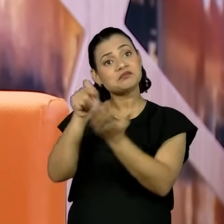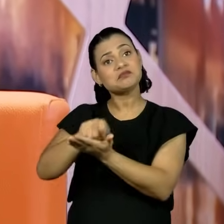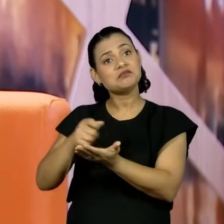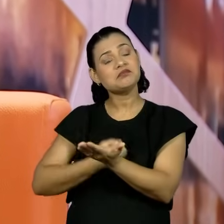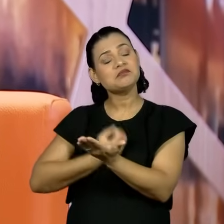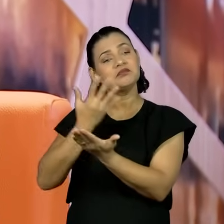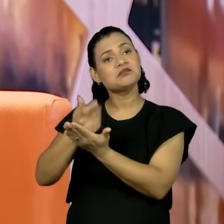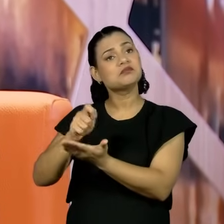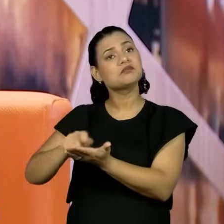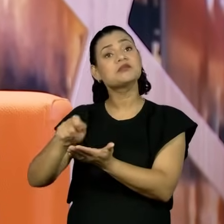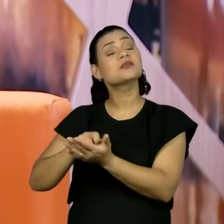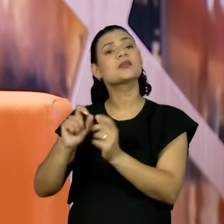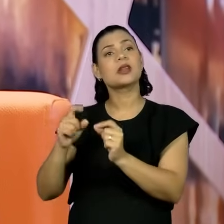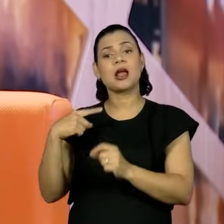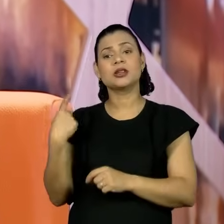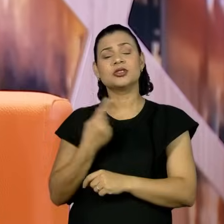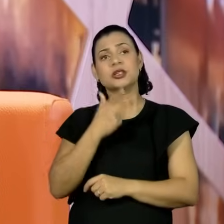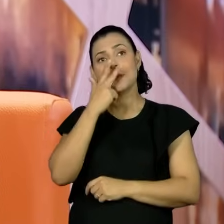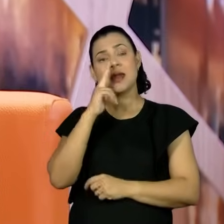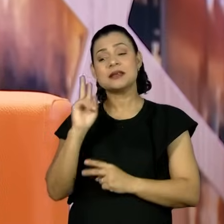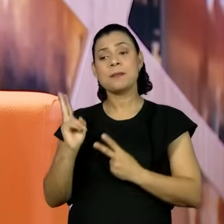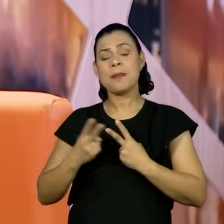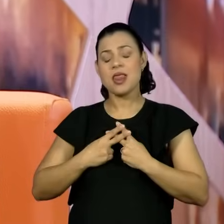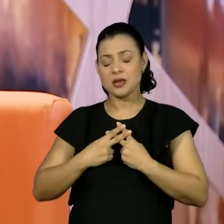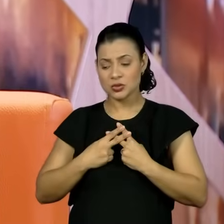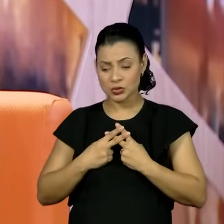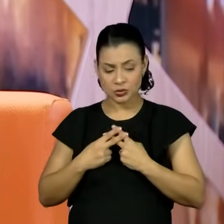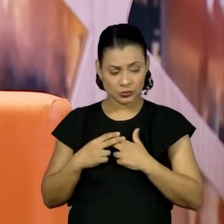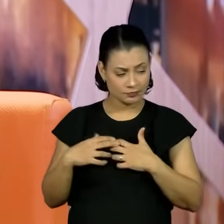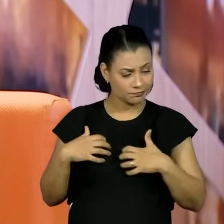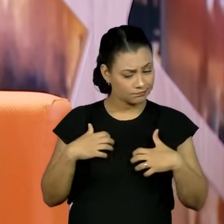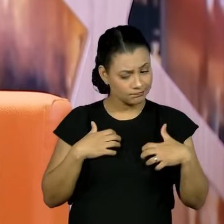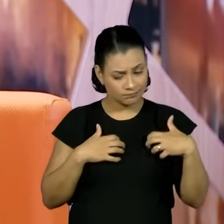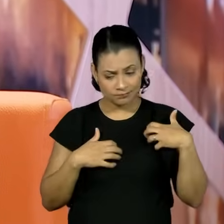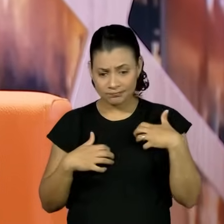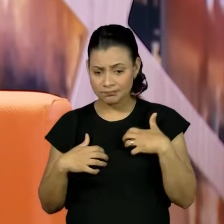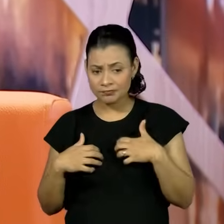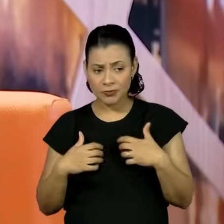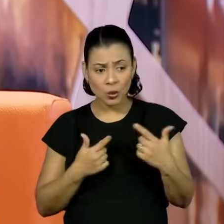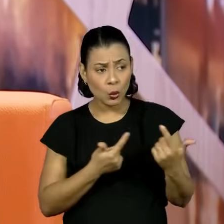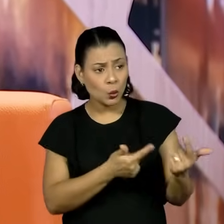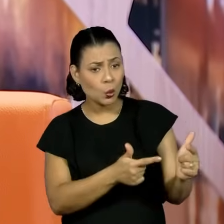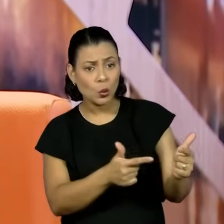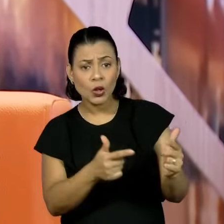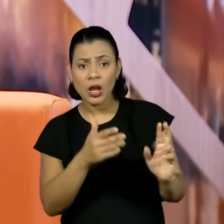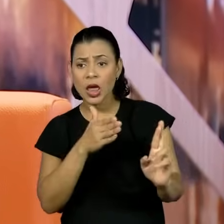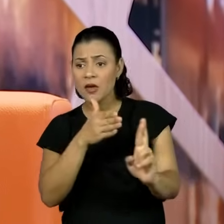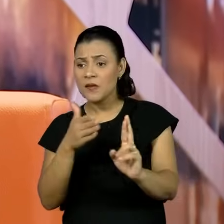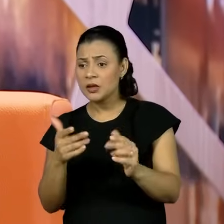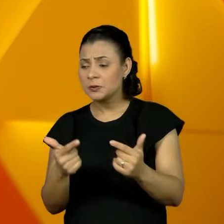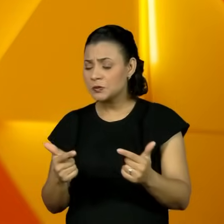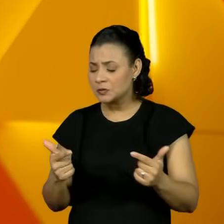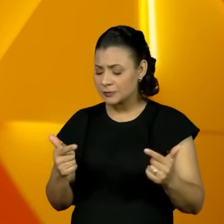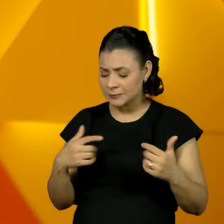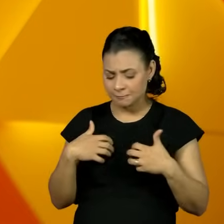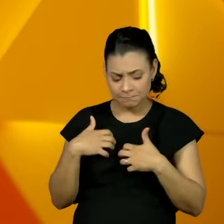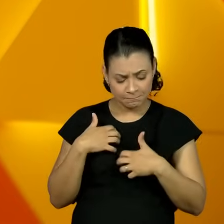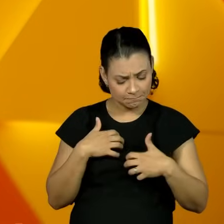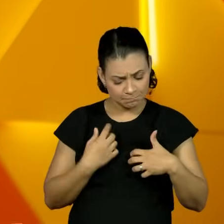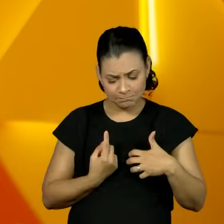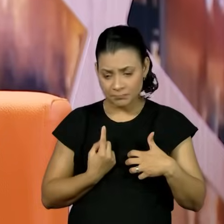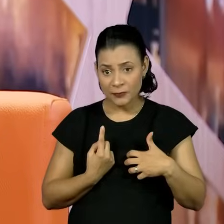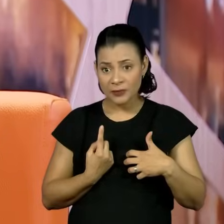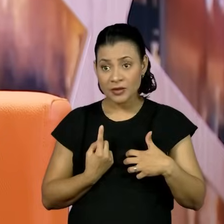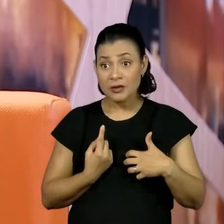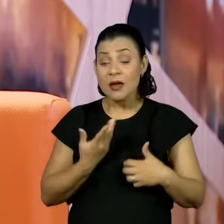A gente vai ficando aprisionado e aprisionada em imagens, só que imagens reducionistas. Quando não dizem para você,